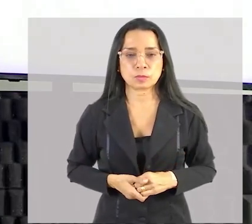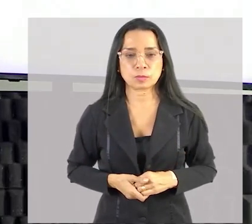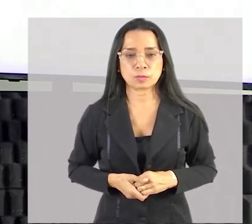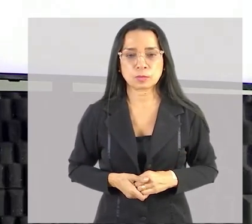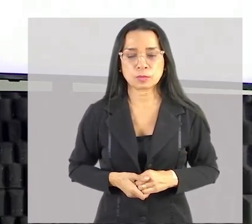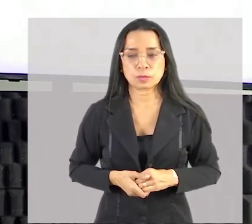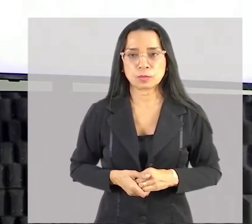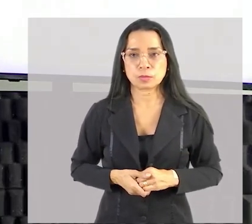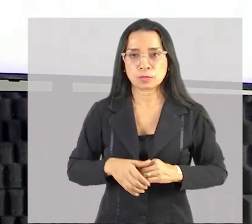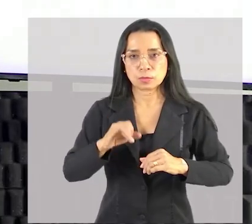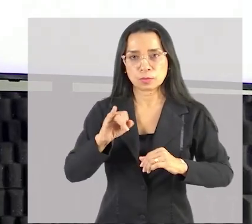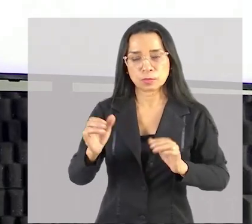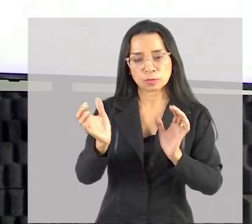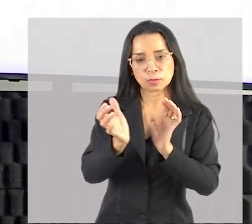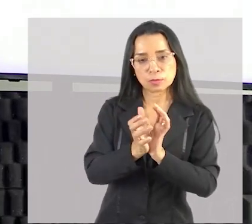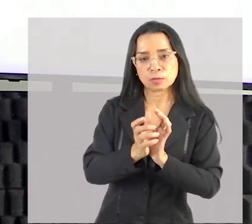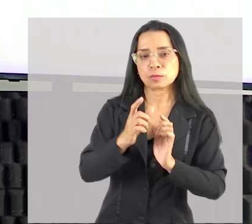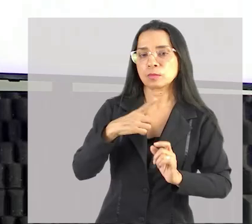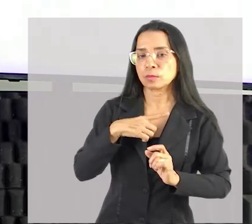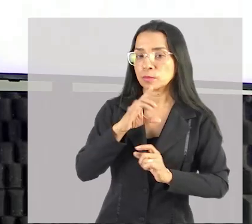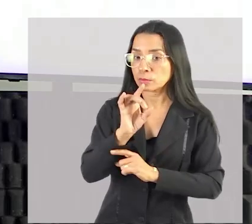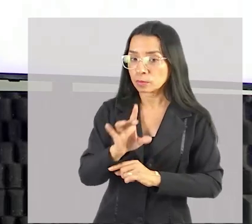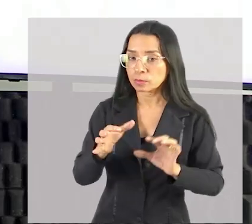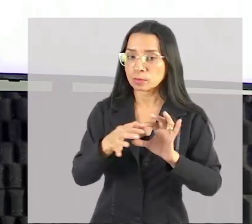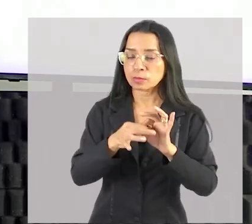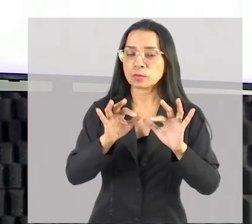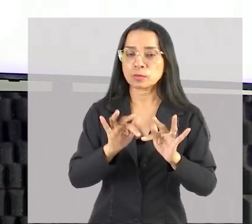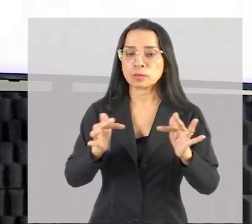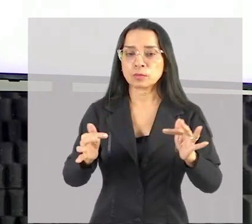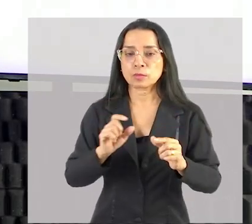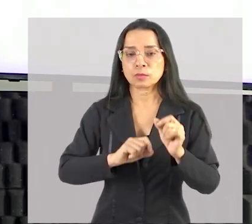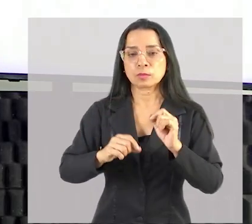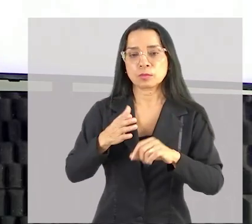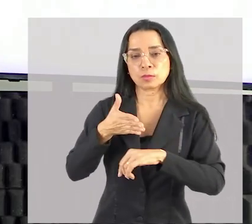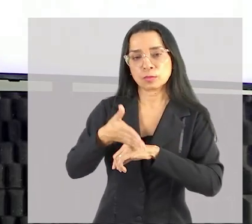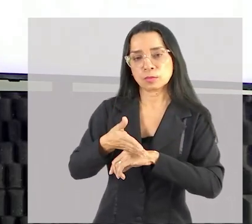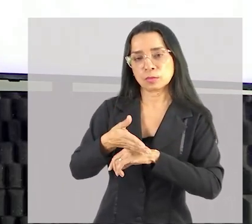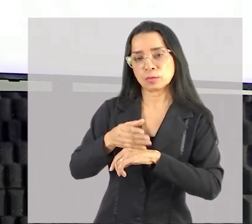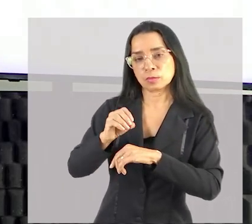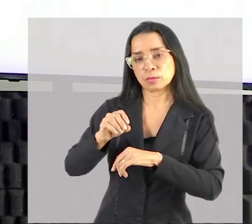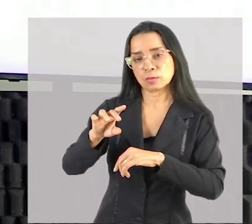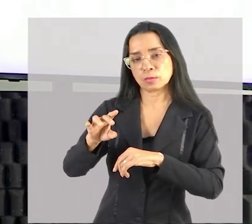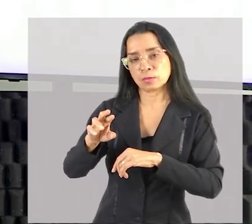Se esse grupo só tiver ligações simples, tu vai entrar na posição orto e para.